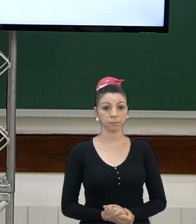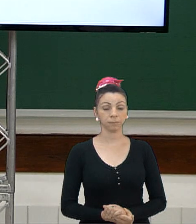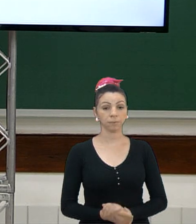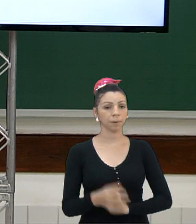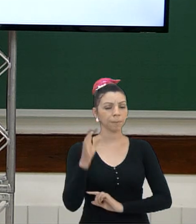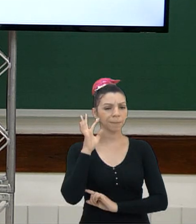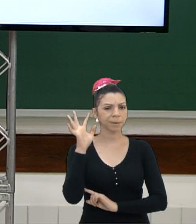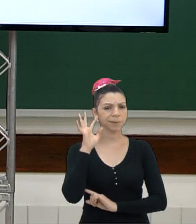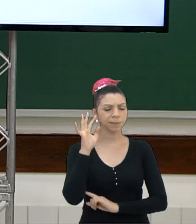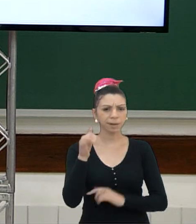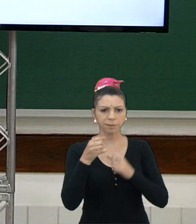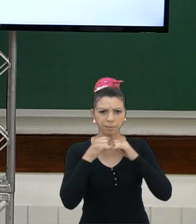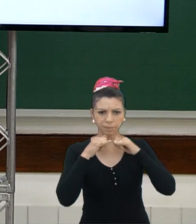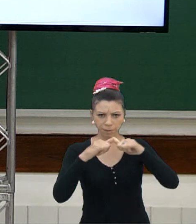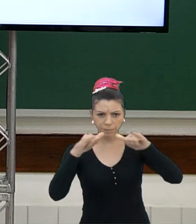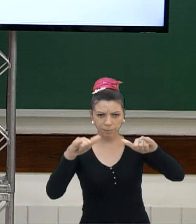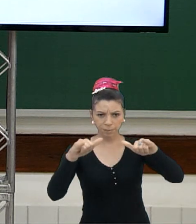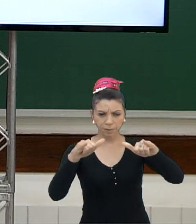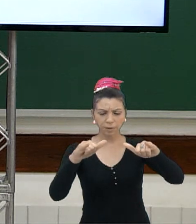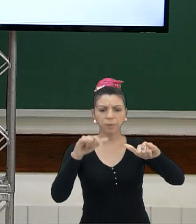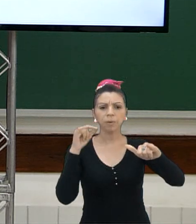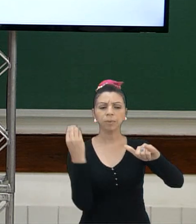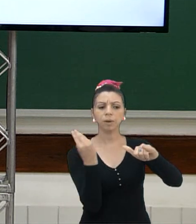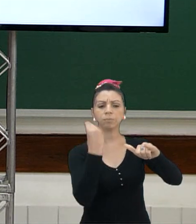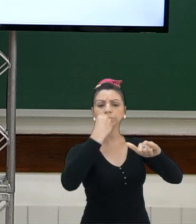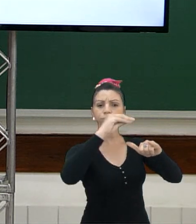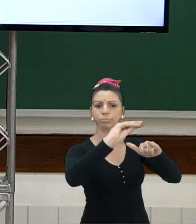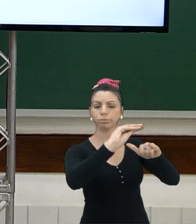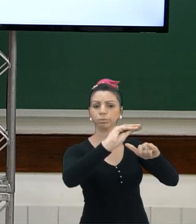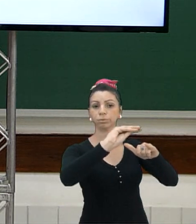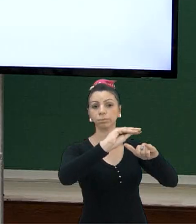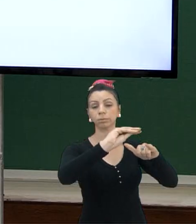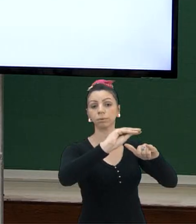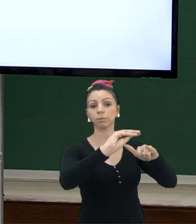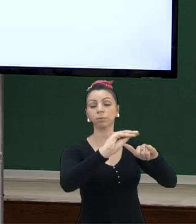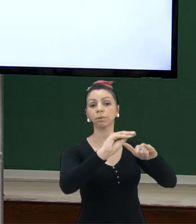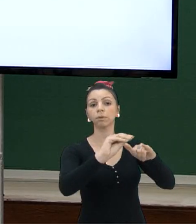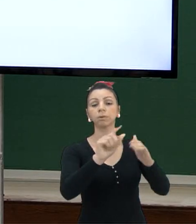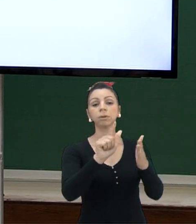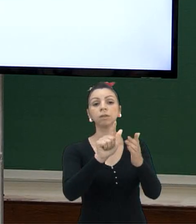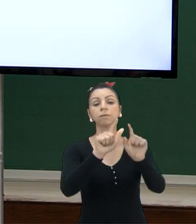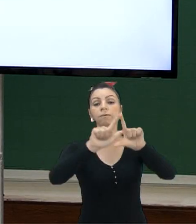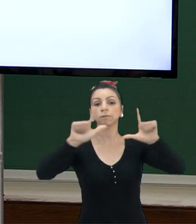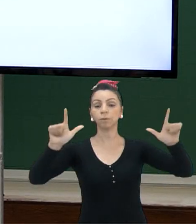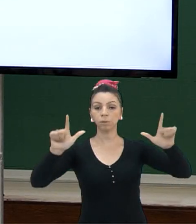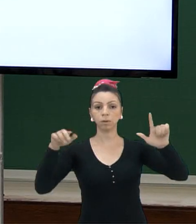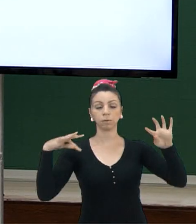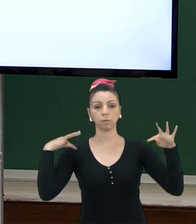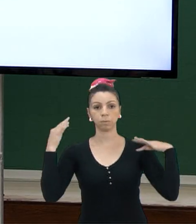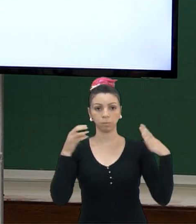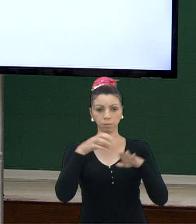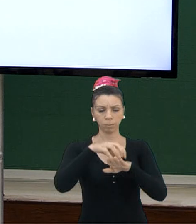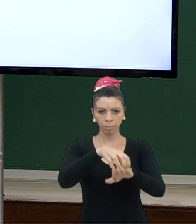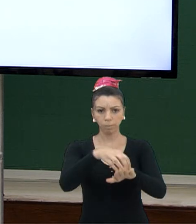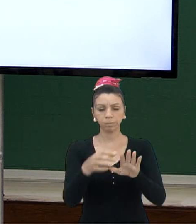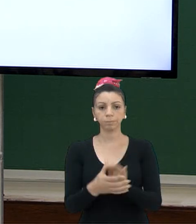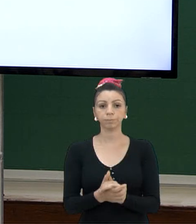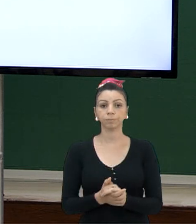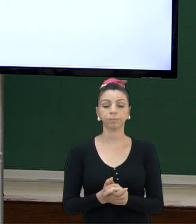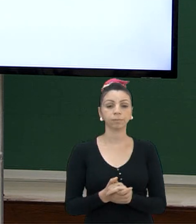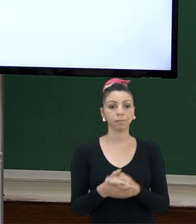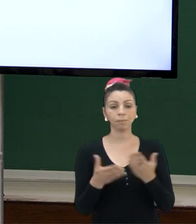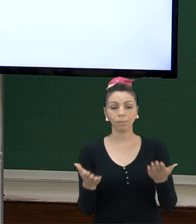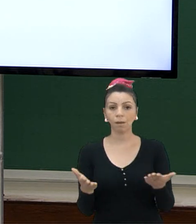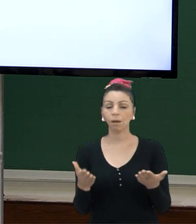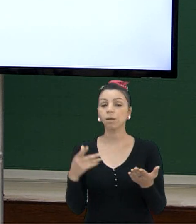Pensaram aí na publicidade que vocês vão colocar nesse folheto turístico? Pensaram a respeito? Será que alguém